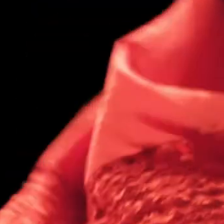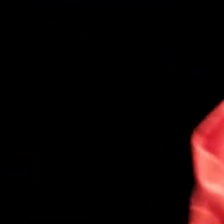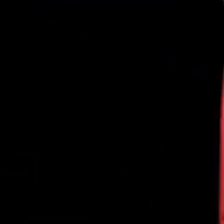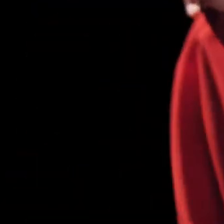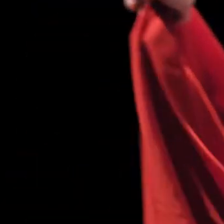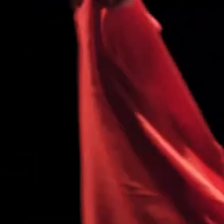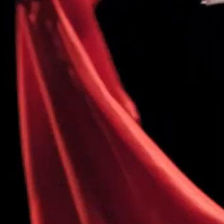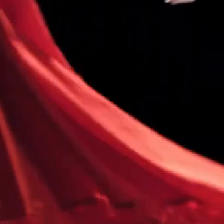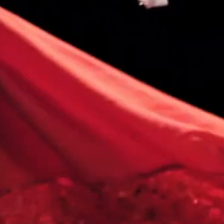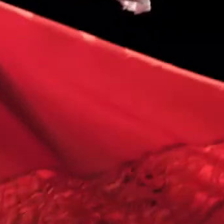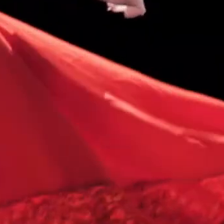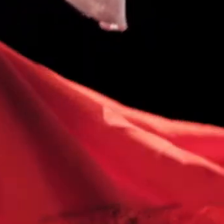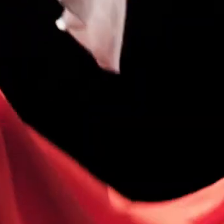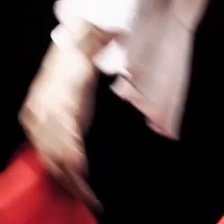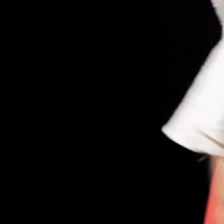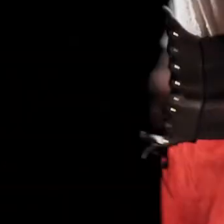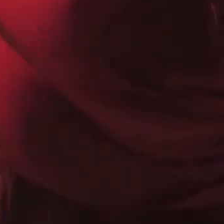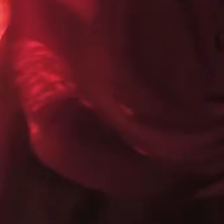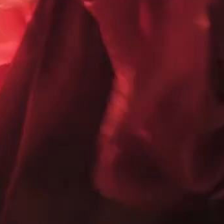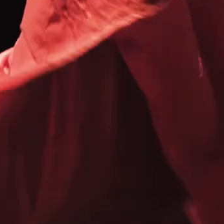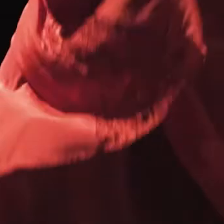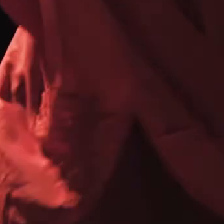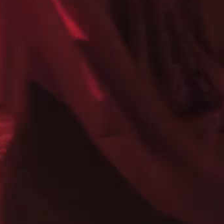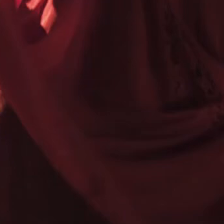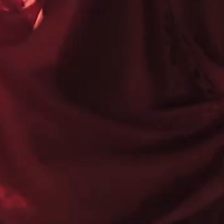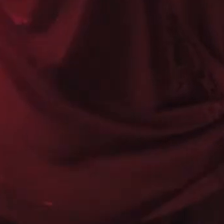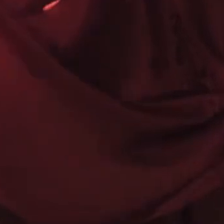Liesa entra fazendo movimentos de dança cigana.